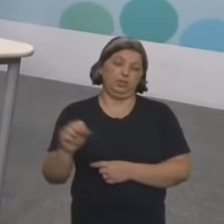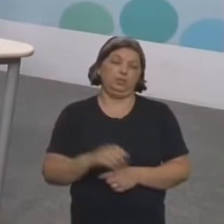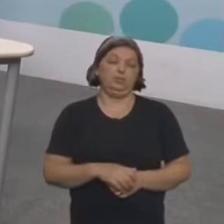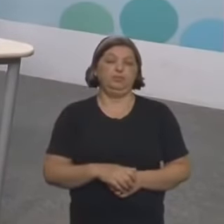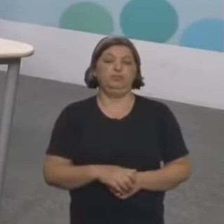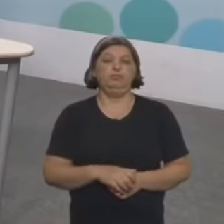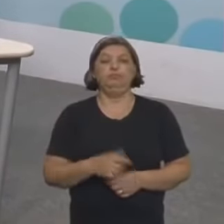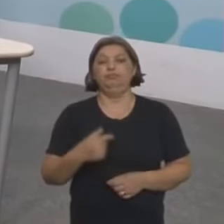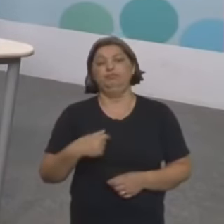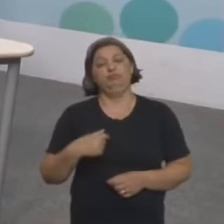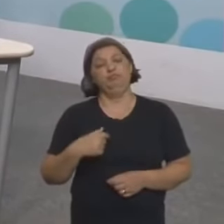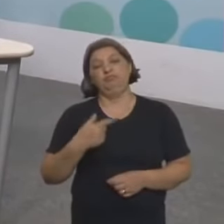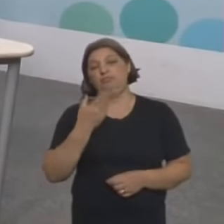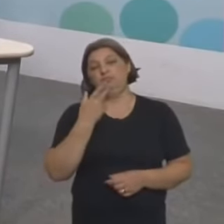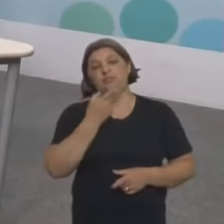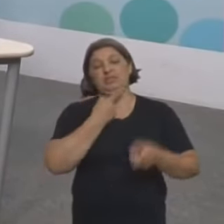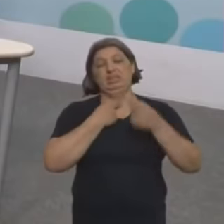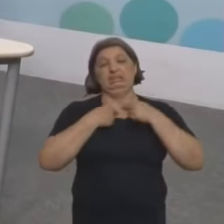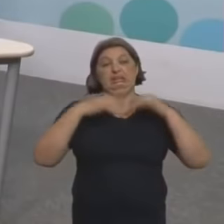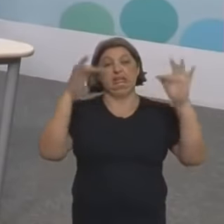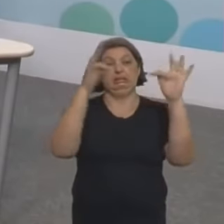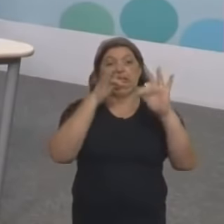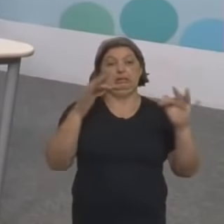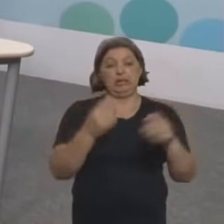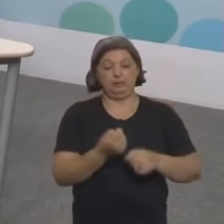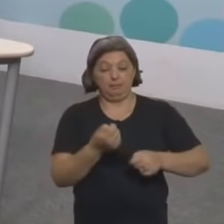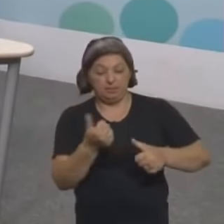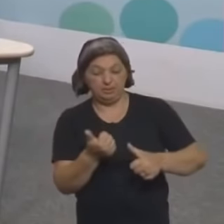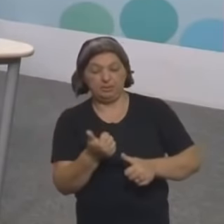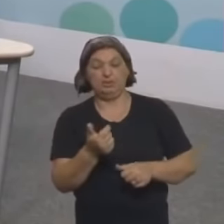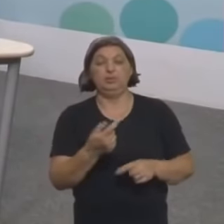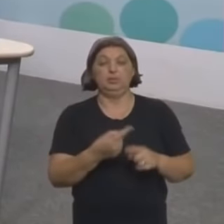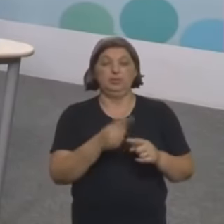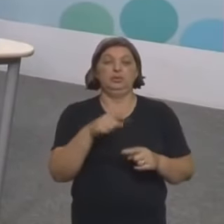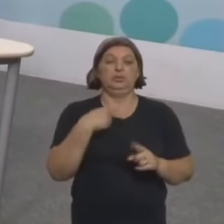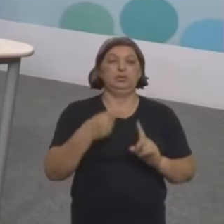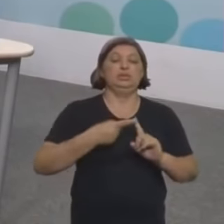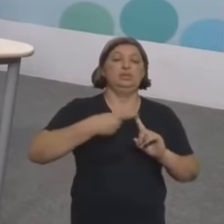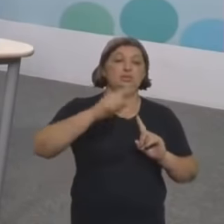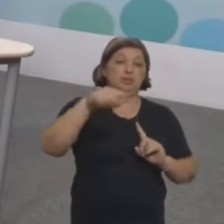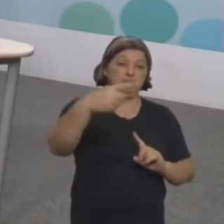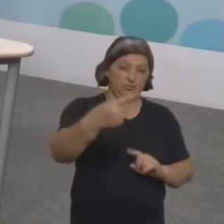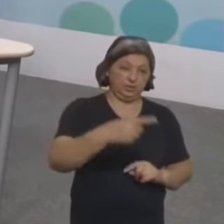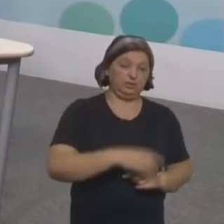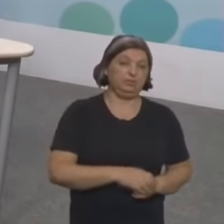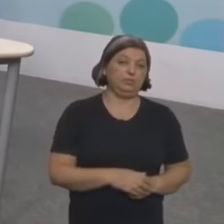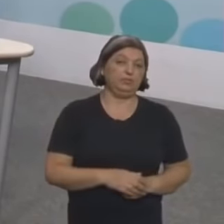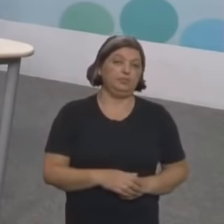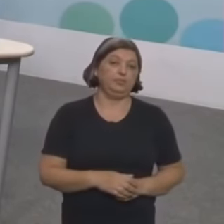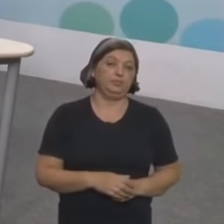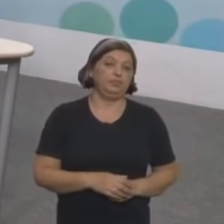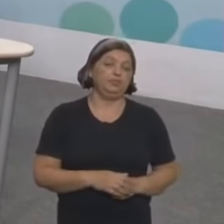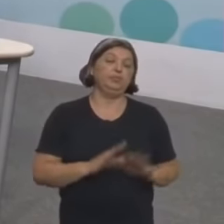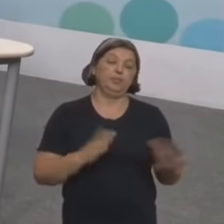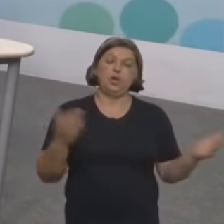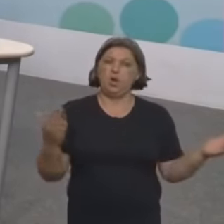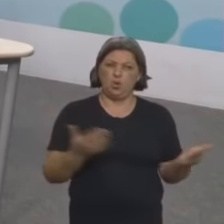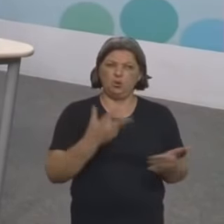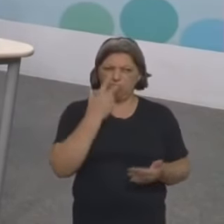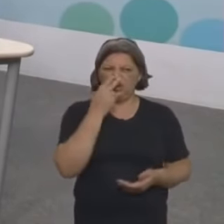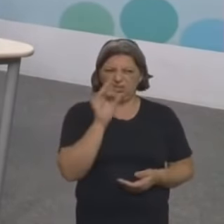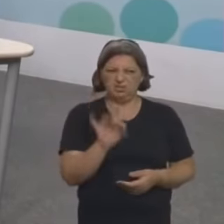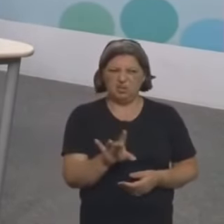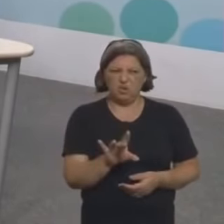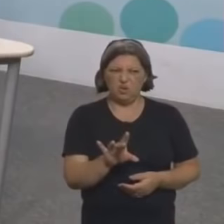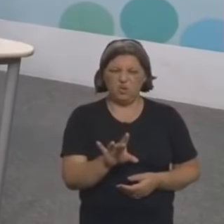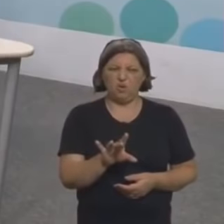eu não vou desejar Feliz Natal nem Feliz Ano Novo ainda, porque a gente vai se encontrar na semana que vem, porém... Por hoje, acho que tá bom, né,